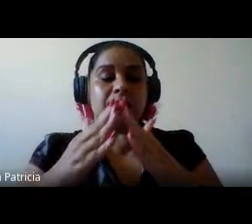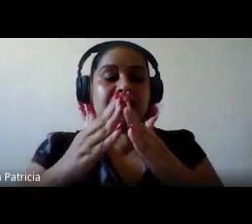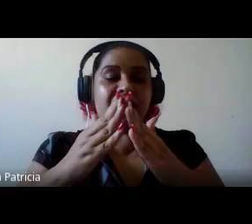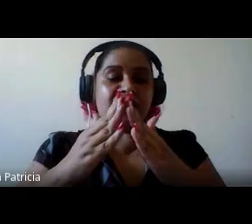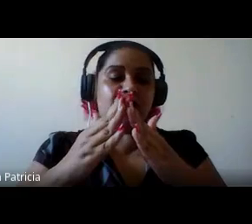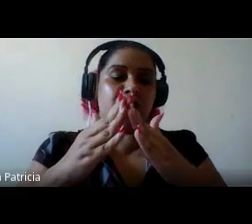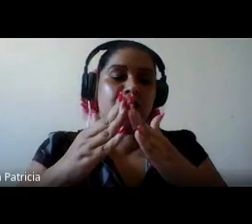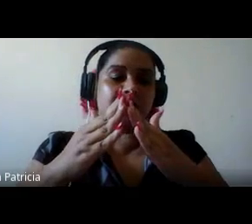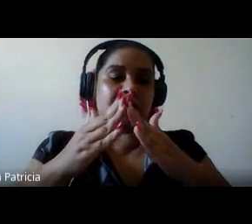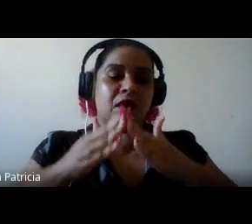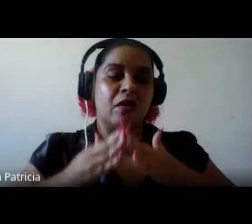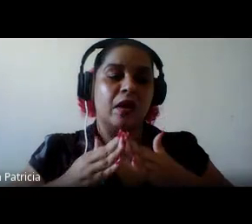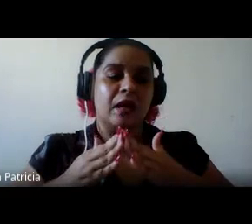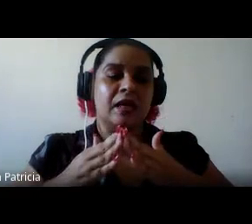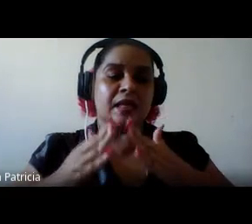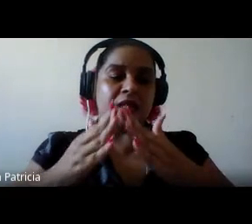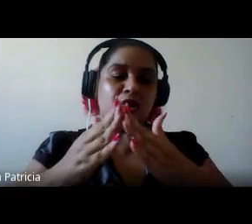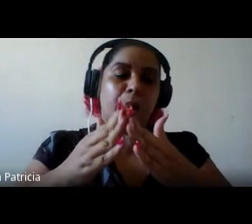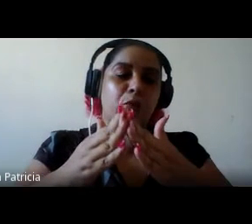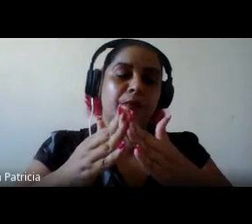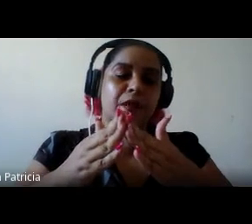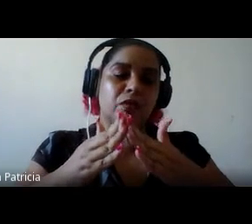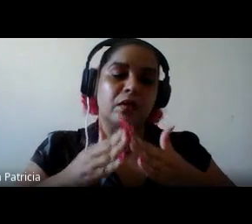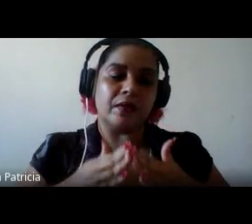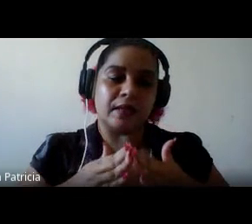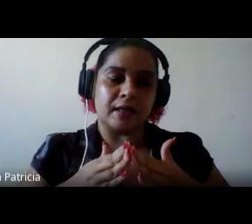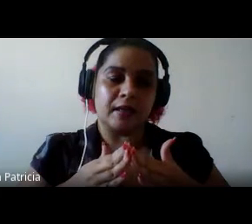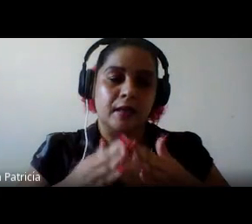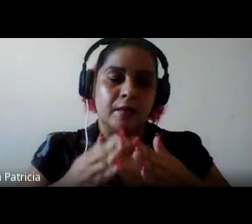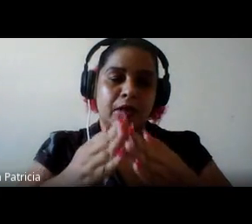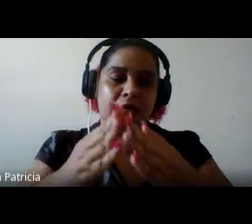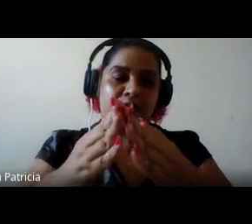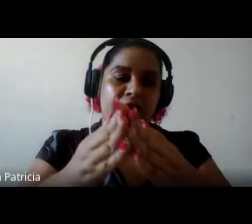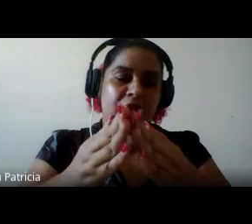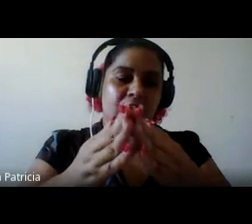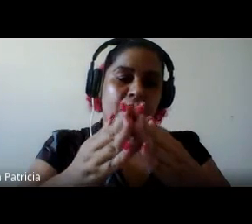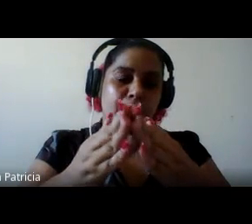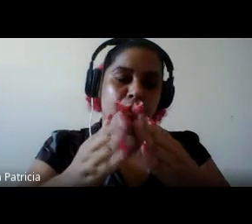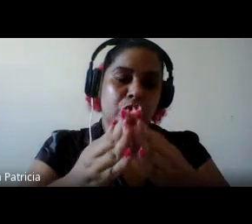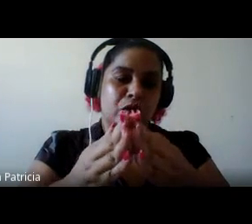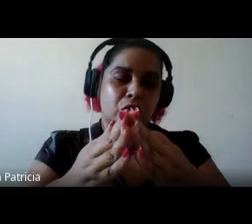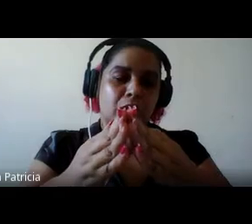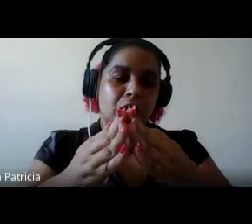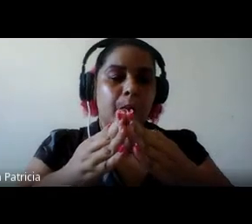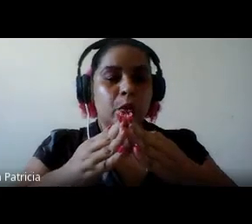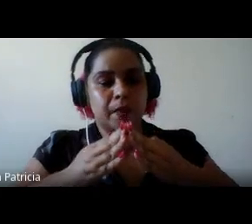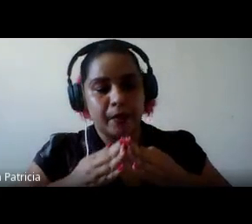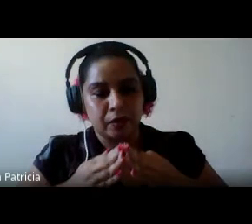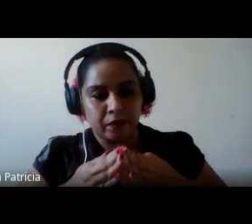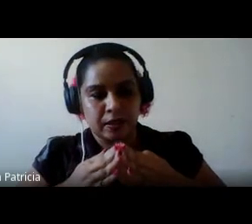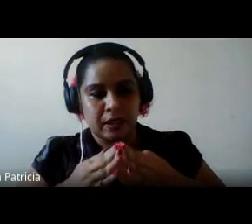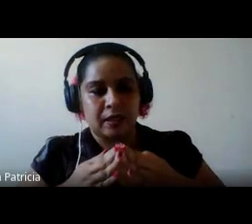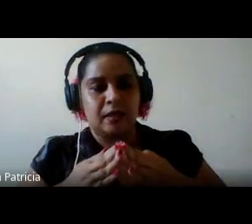você usa sem afastar os dedos assim, ó. Licença, só puxa para junto de você. Bota aqui na frente, as pontinhas dos dedos juntas e puxa